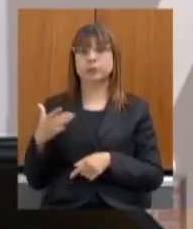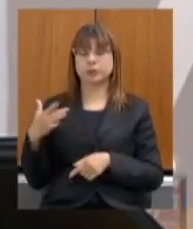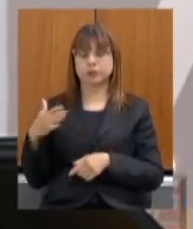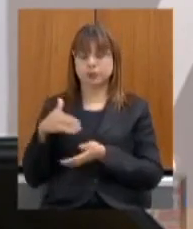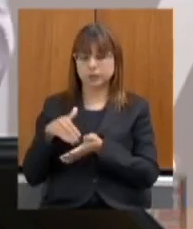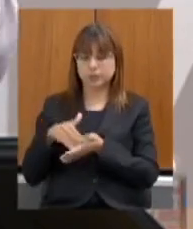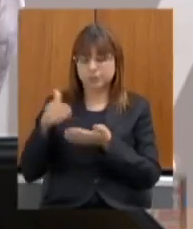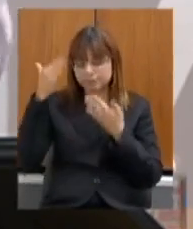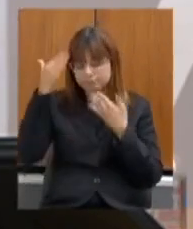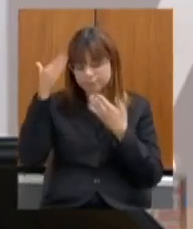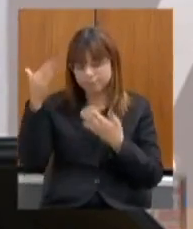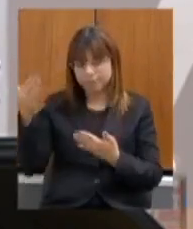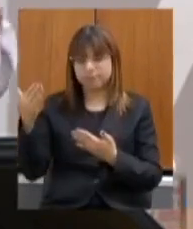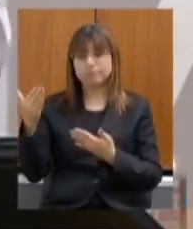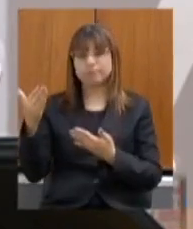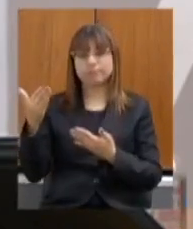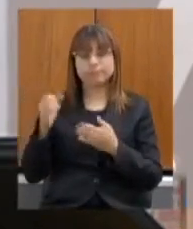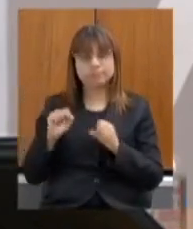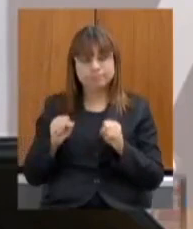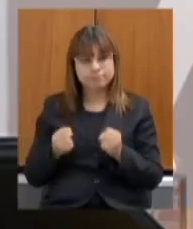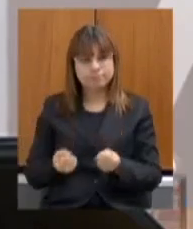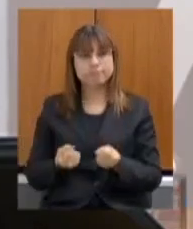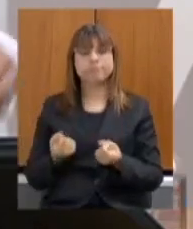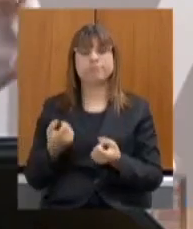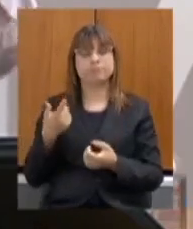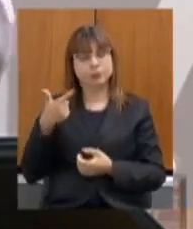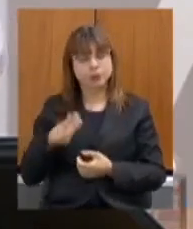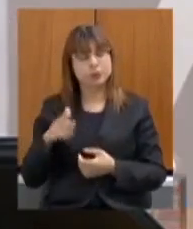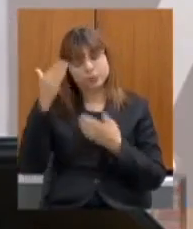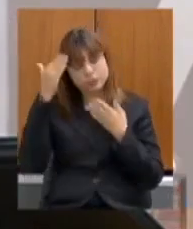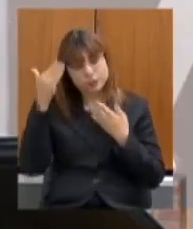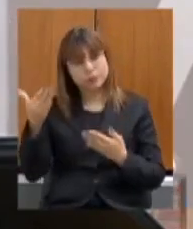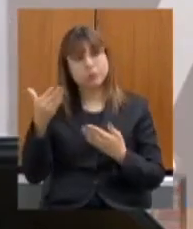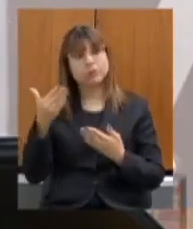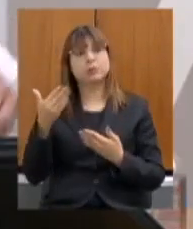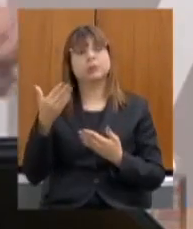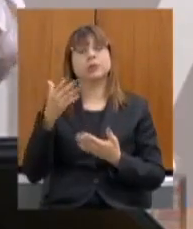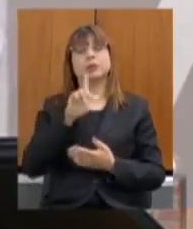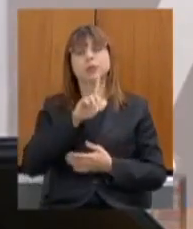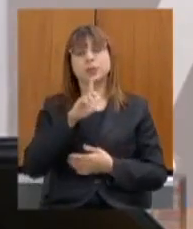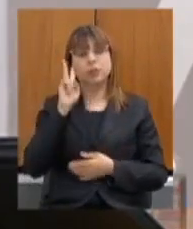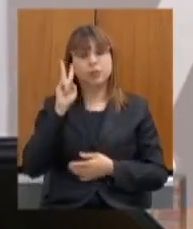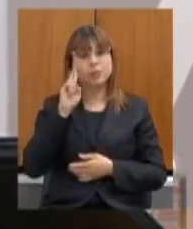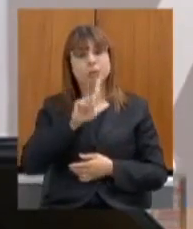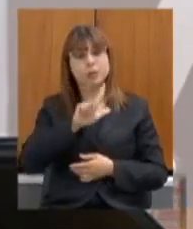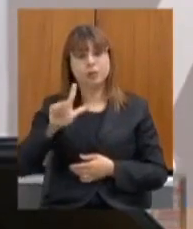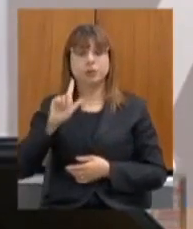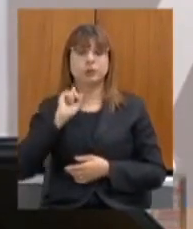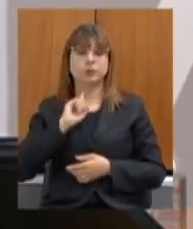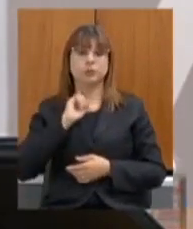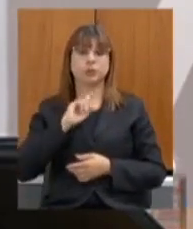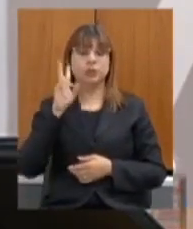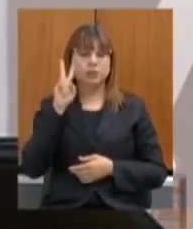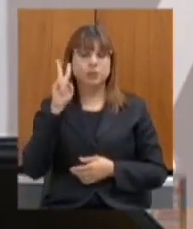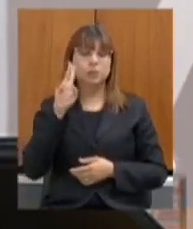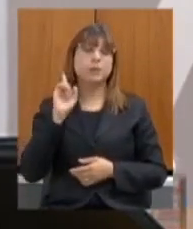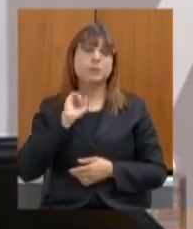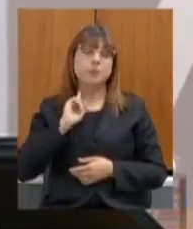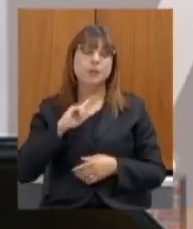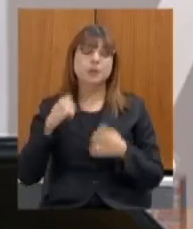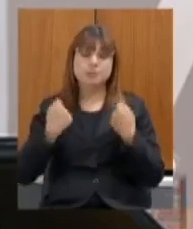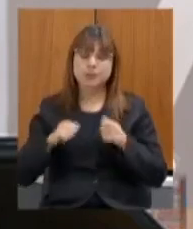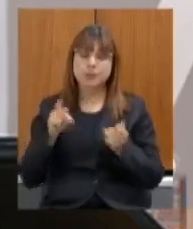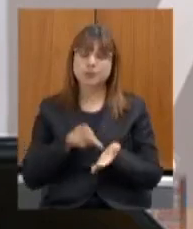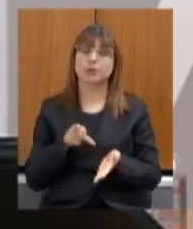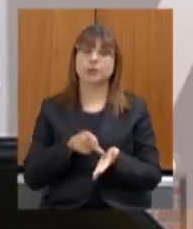agradecer penhoradamente ao governo do Estado por se lembrar do leste de Minas e por lembrar que Minas Gerais precisa